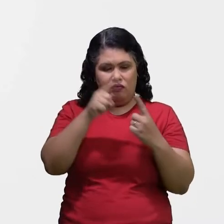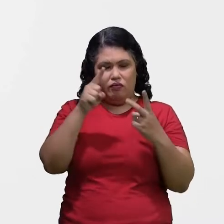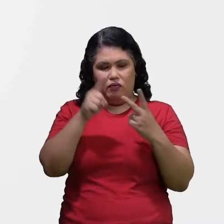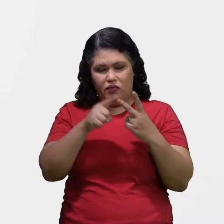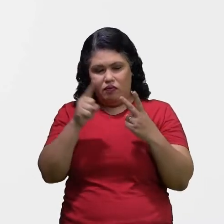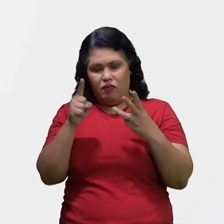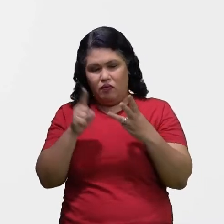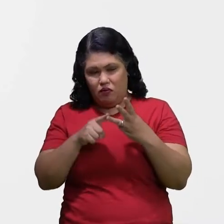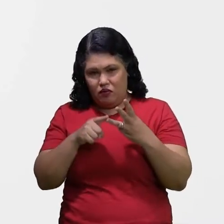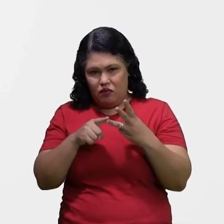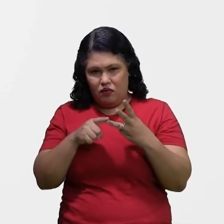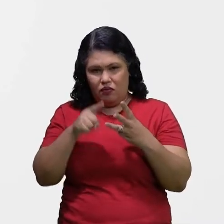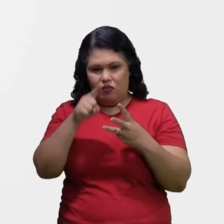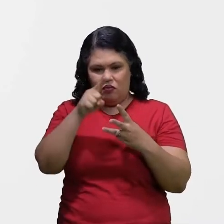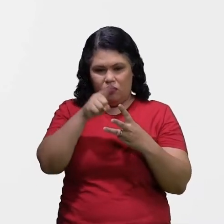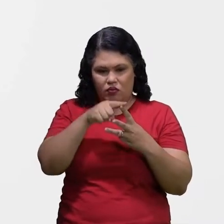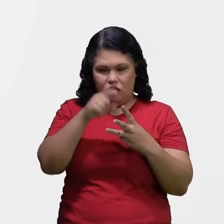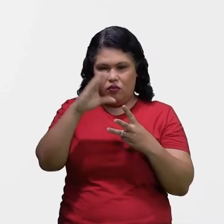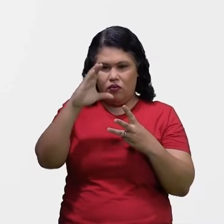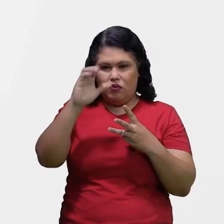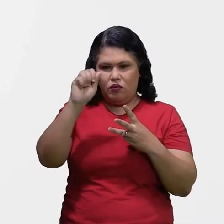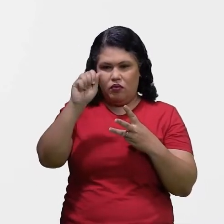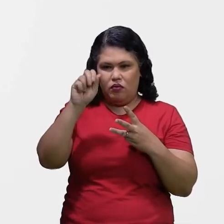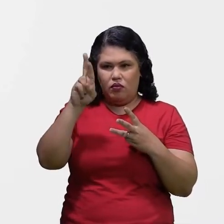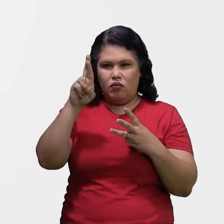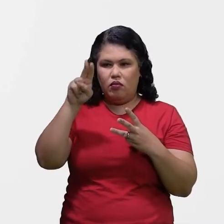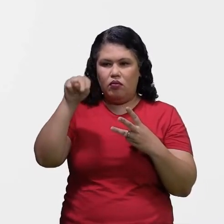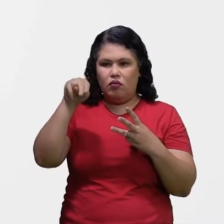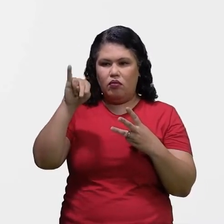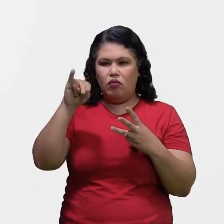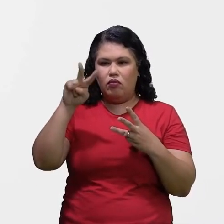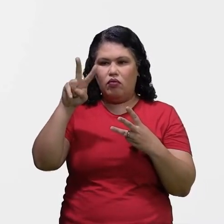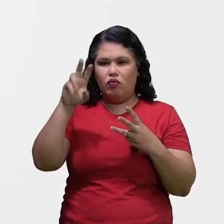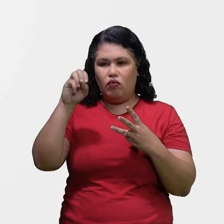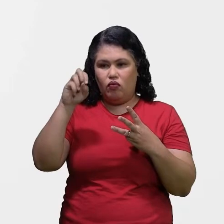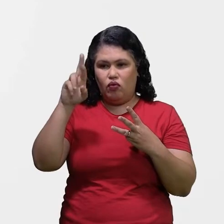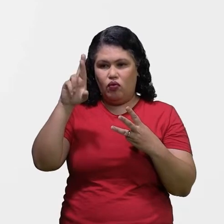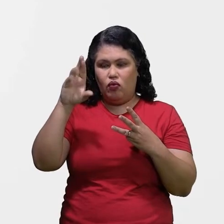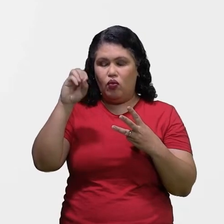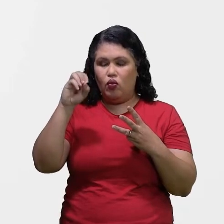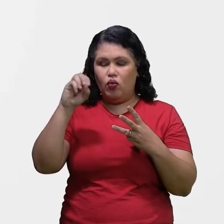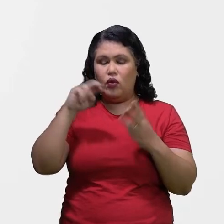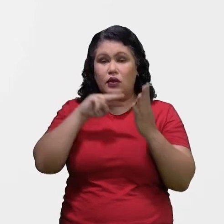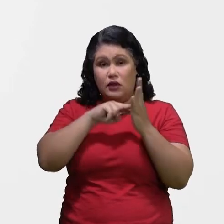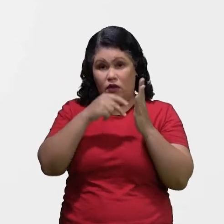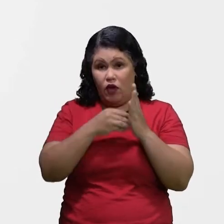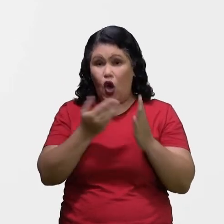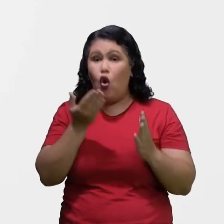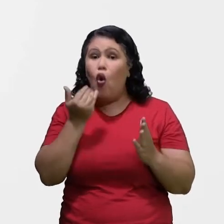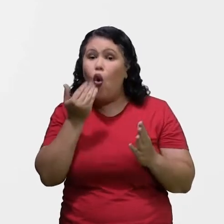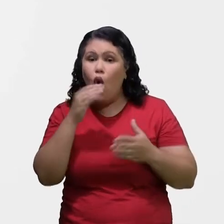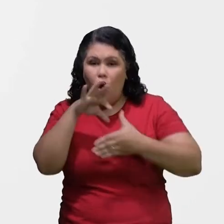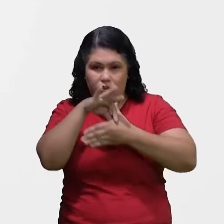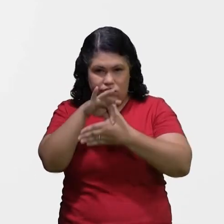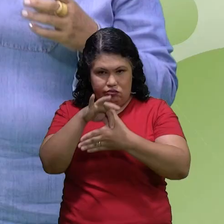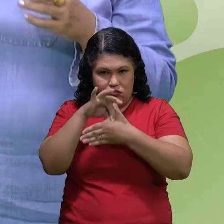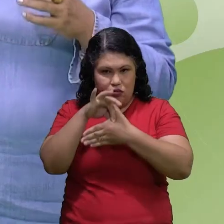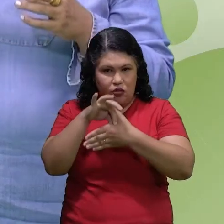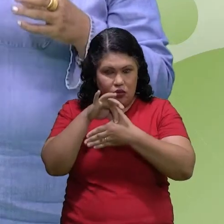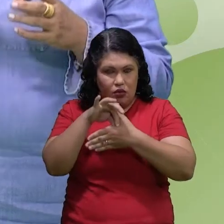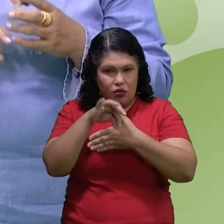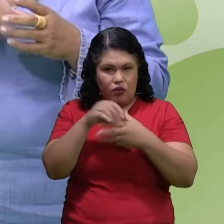dentro da classificação da característica da alimentação, carnívoros, come carne, herbívoros, né?